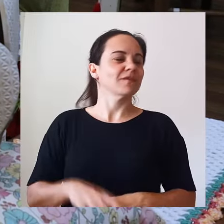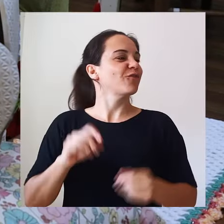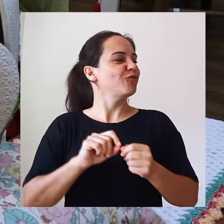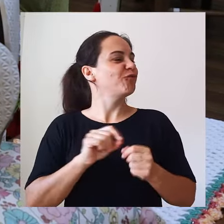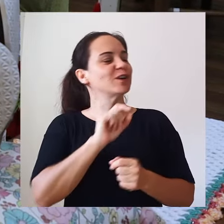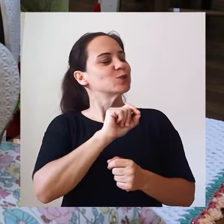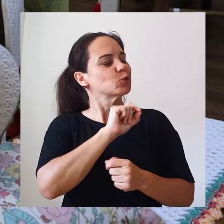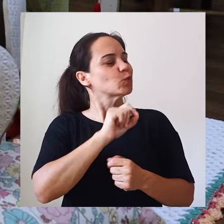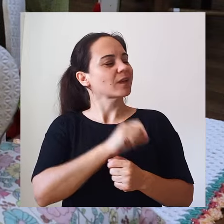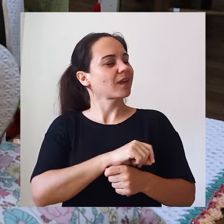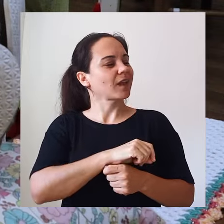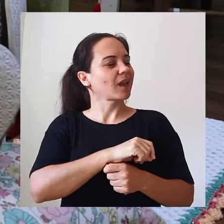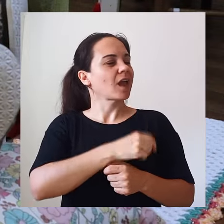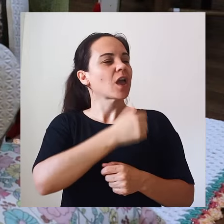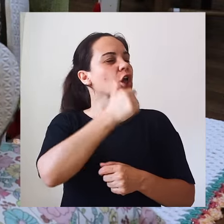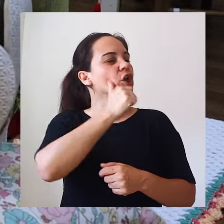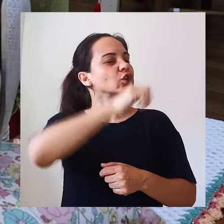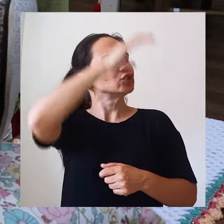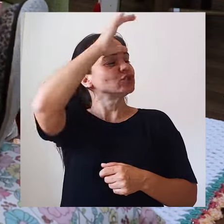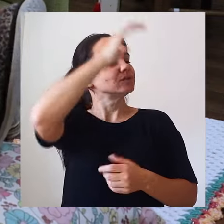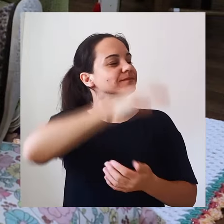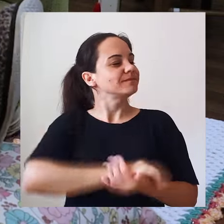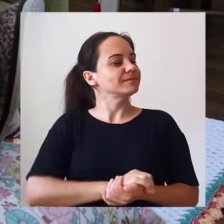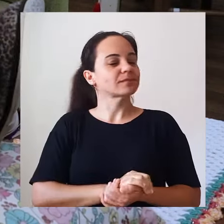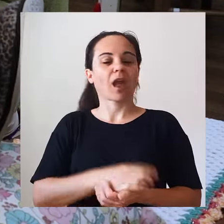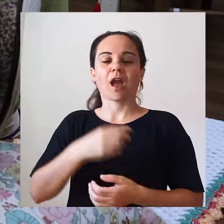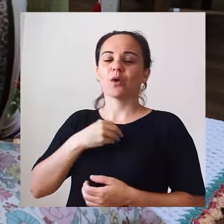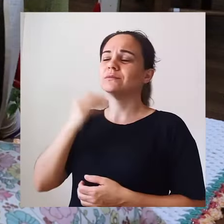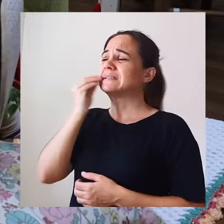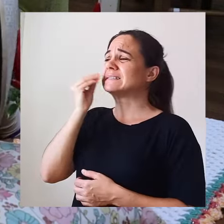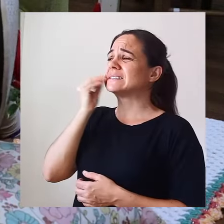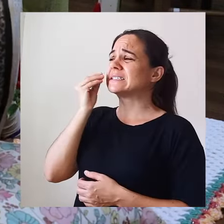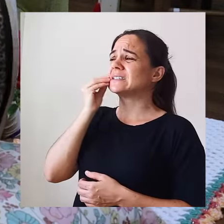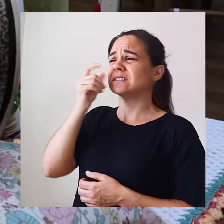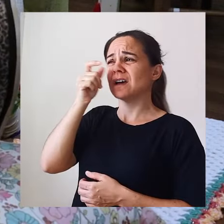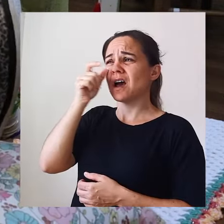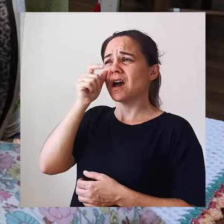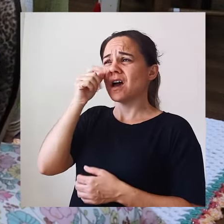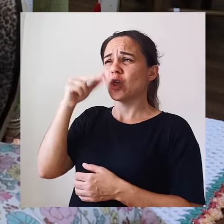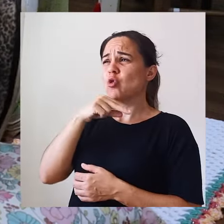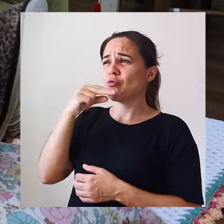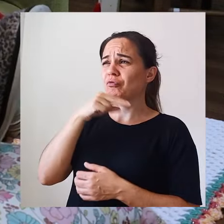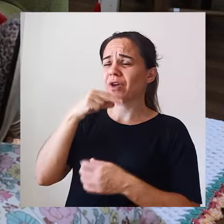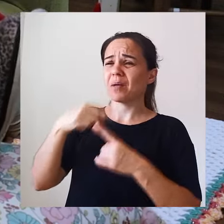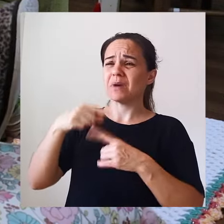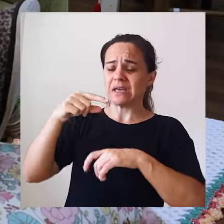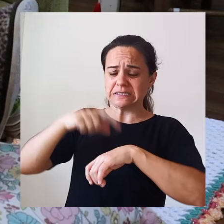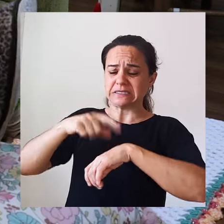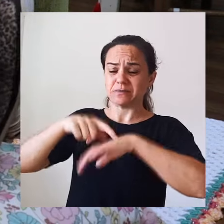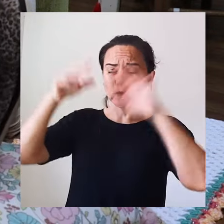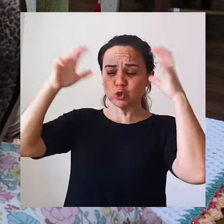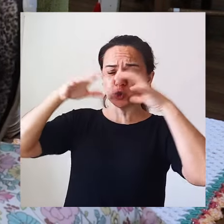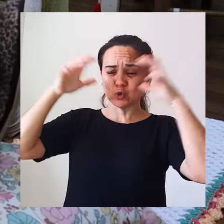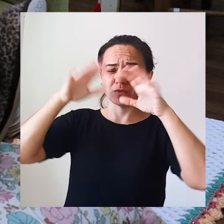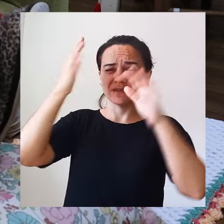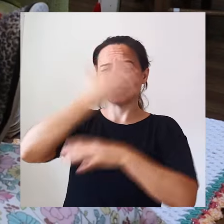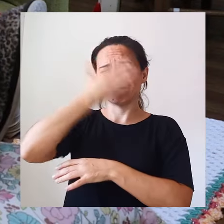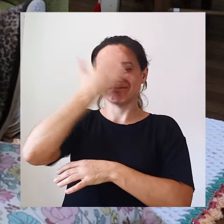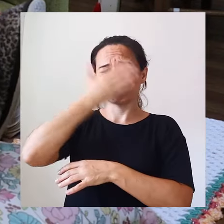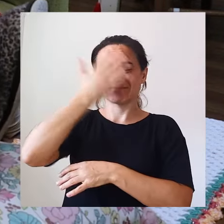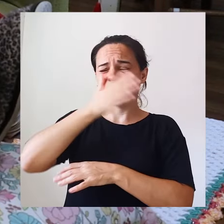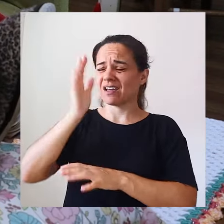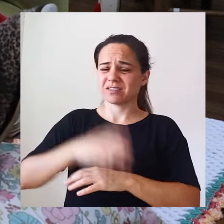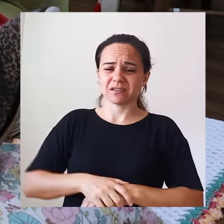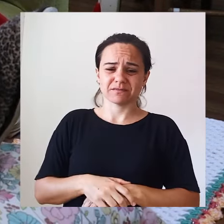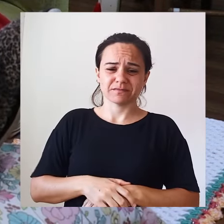Fazendo o que, Alicia? Tô tentando assistir a novela, mas com esse tempo de chuva, querida, não se enxerga nada, não pega